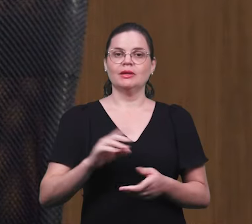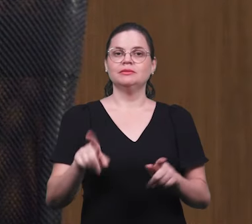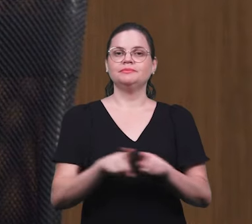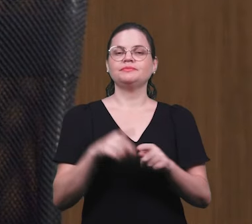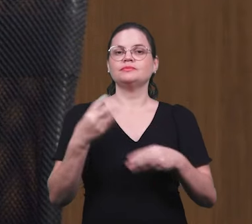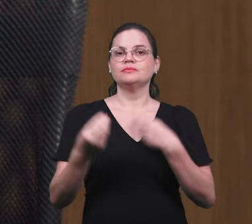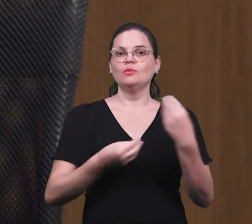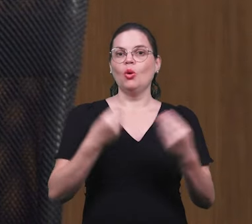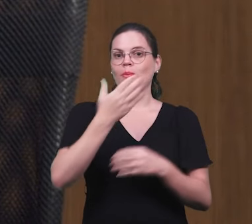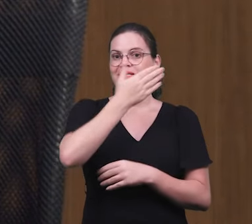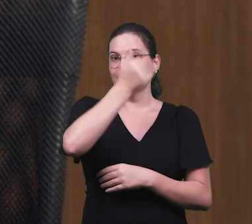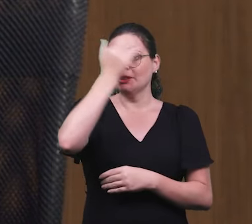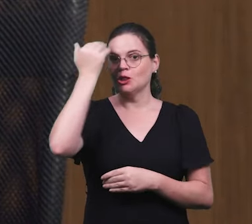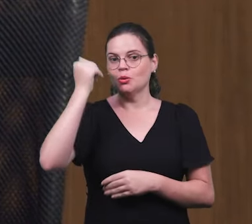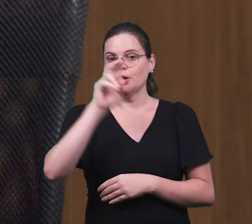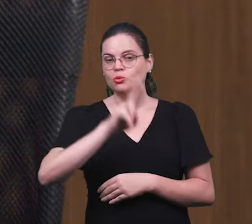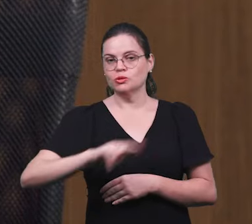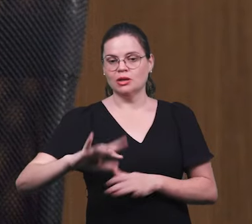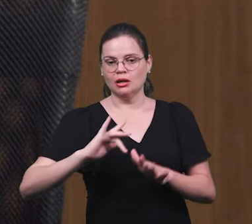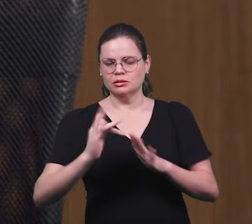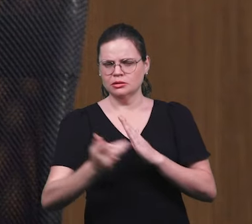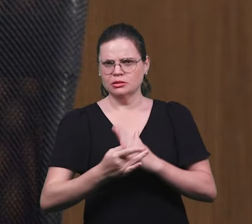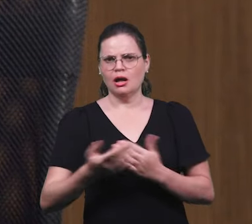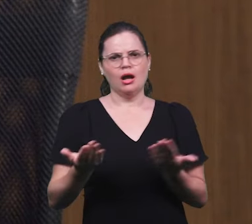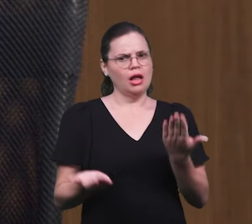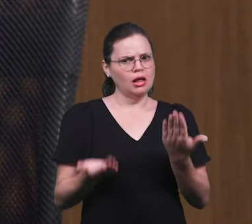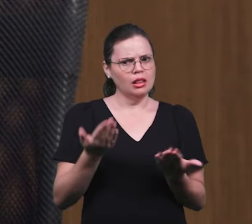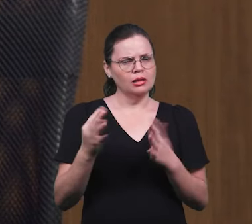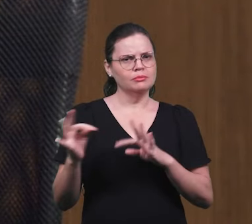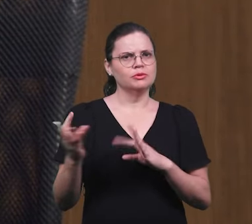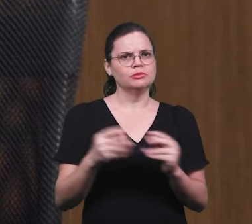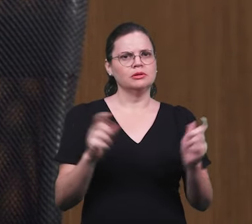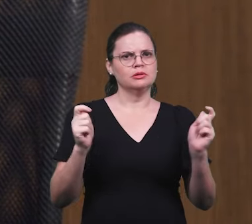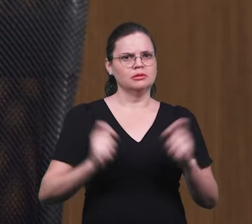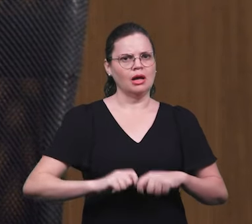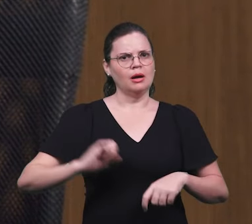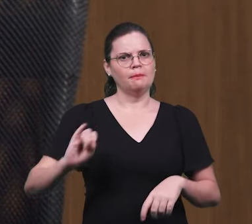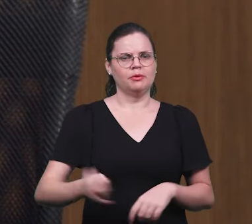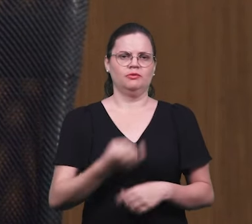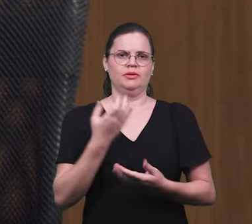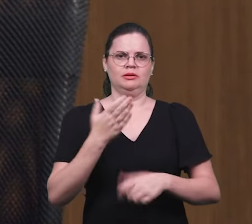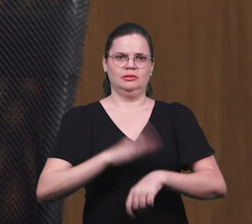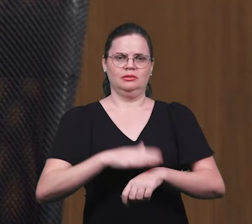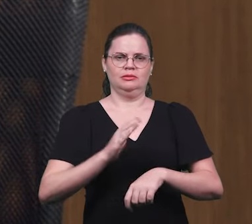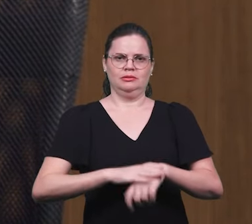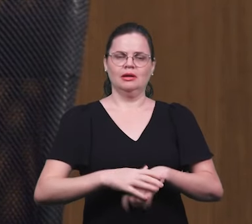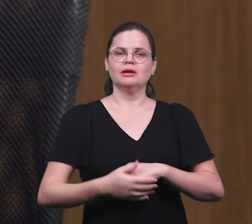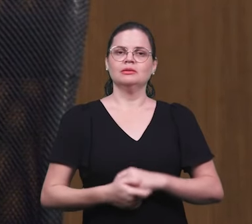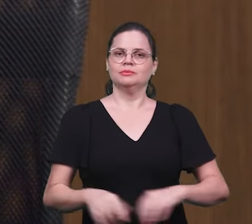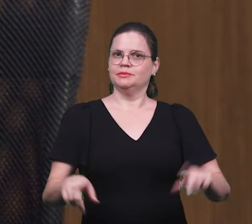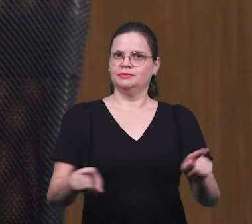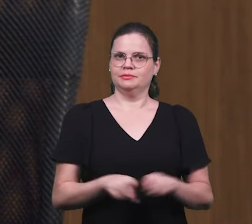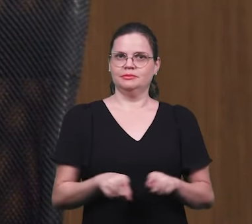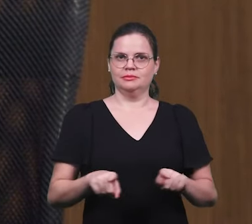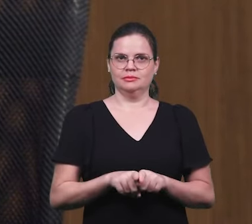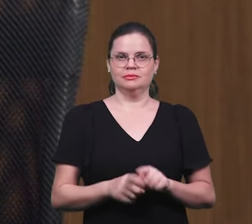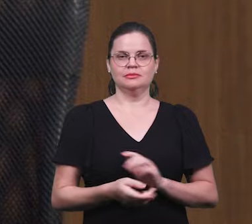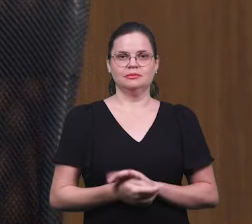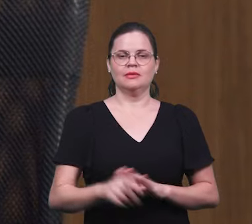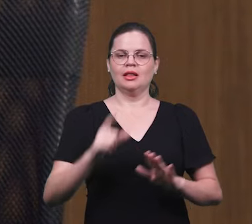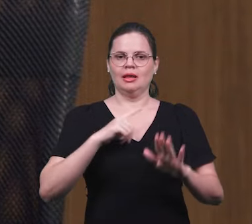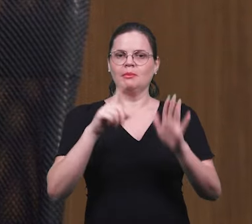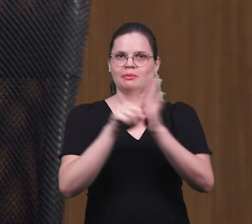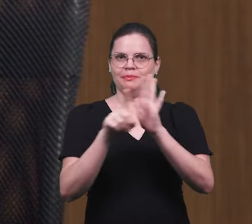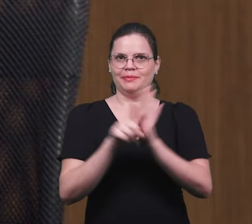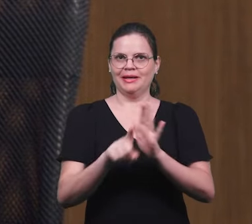com sabedoria, com equilíbrio, né, aproveitando aí o tempo da melhor forma. E hoje nós temos também já muitas